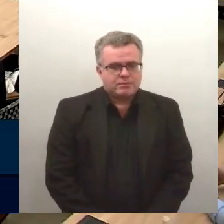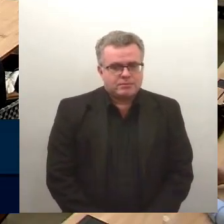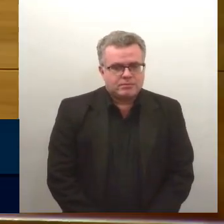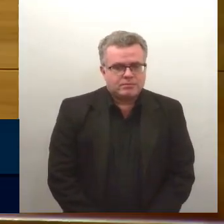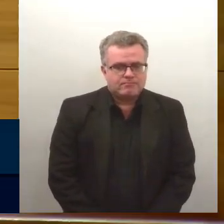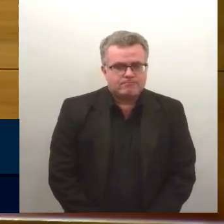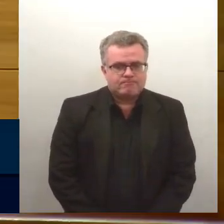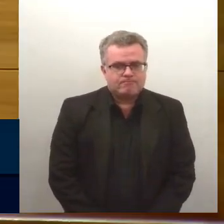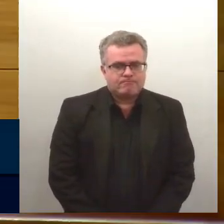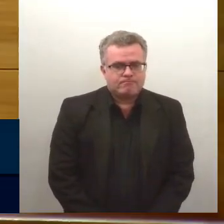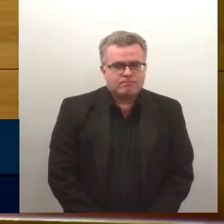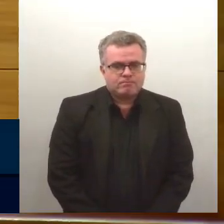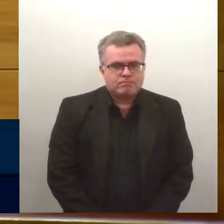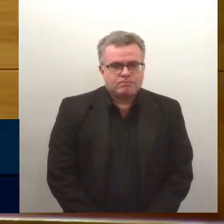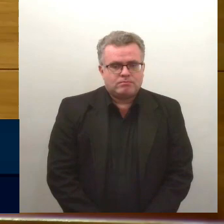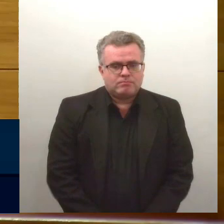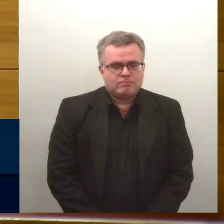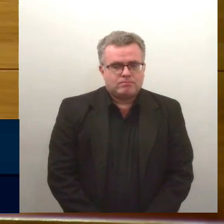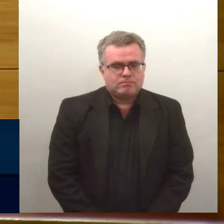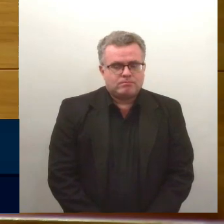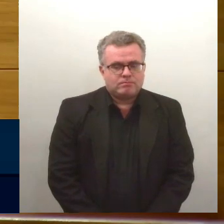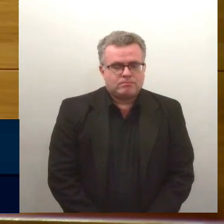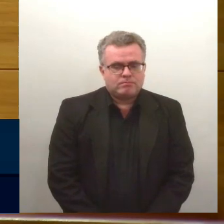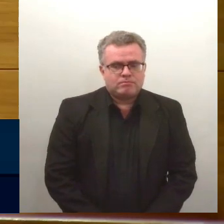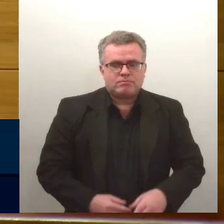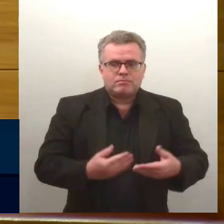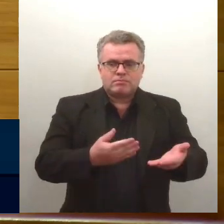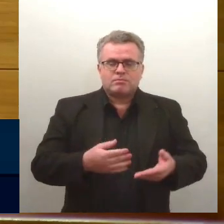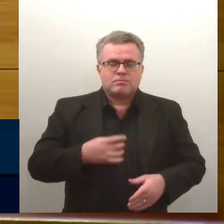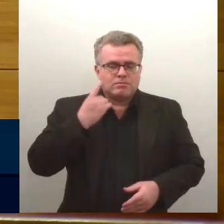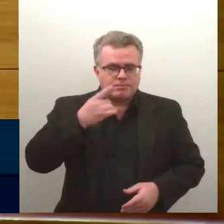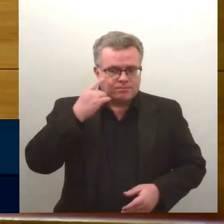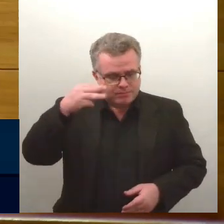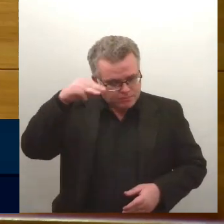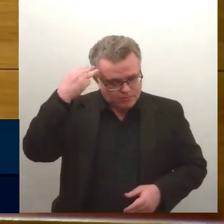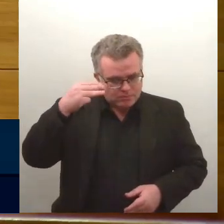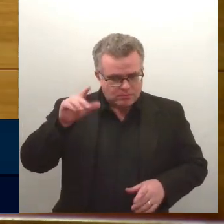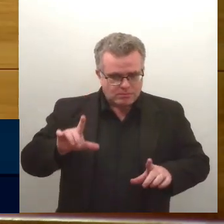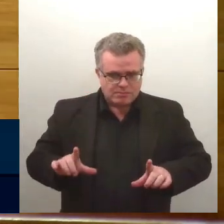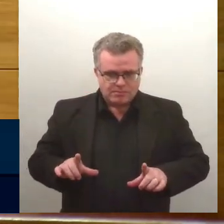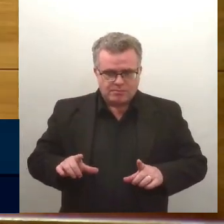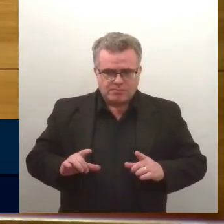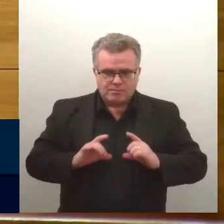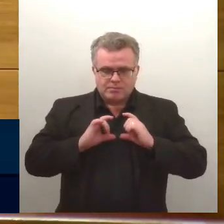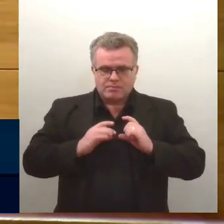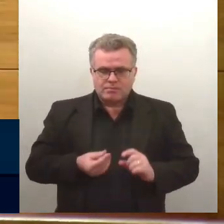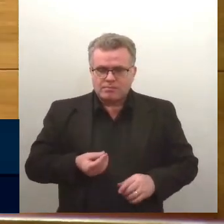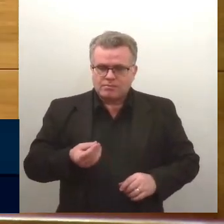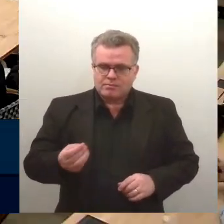Convidamos o deputado Garibaldo Mendonça para fazer a entrega da medalha ao jornalista Marcos Augusto Borges Torres.